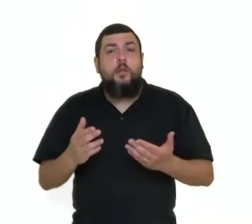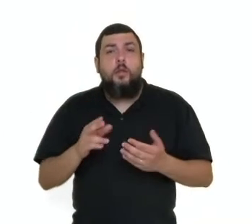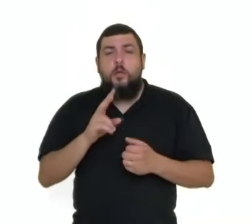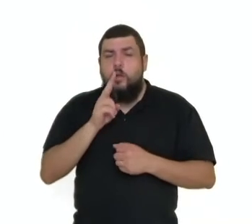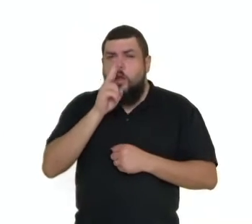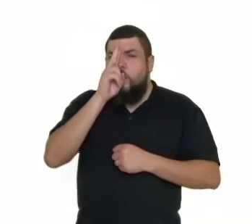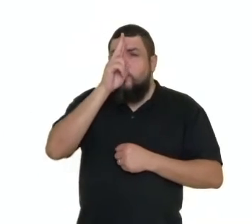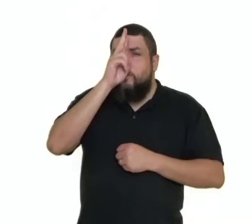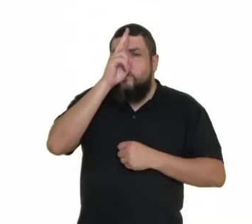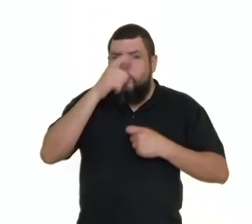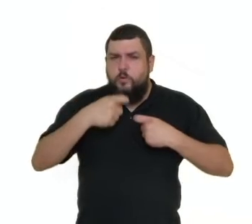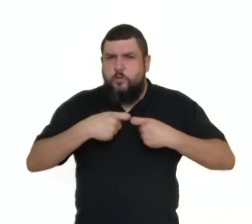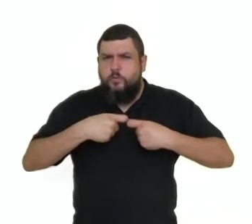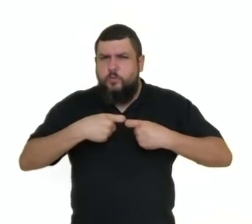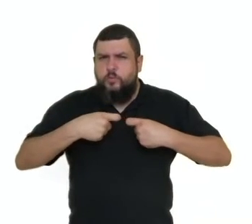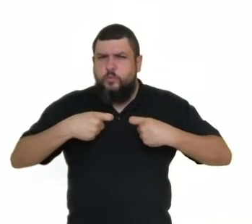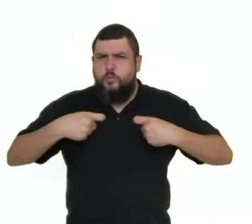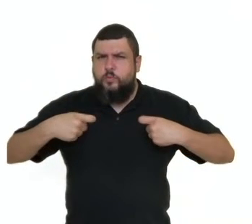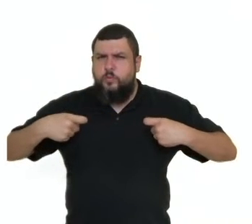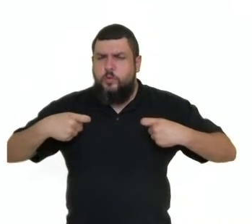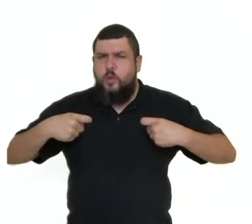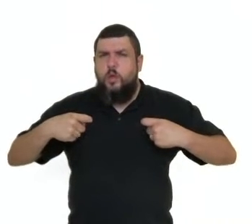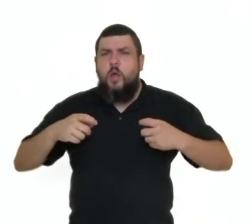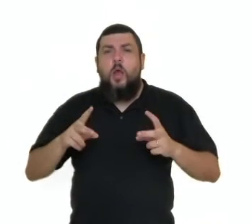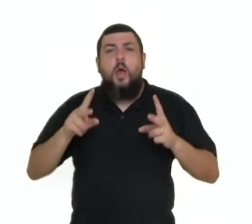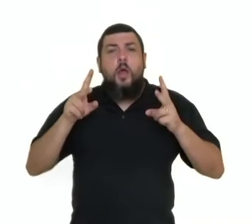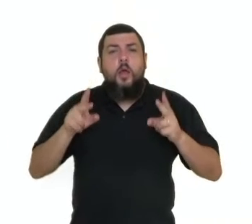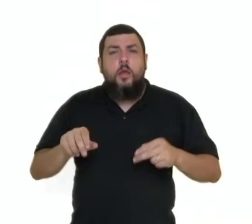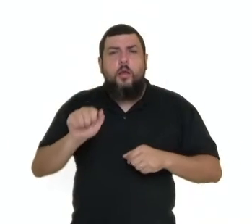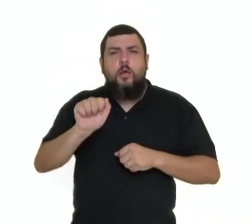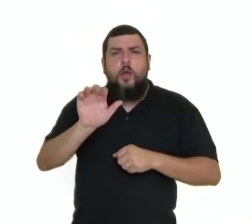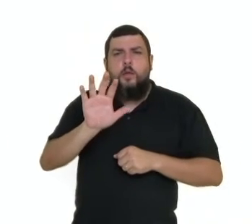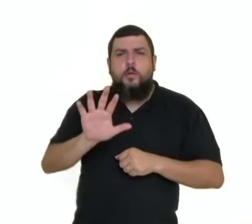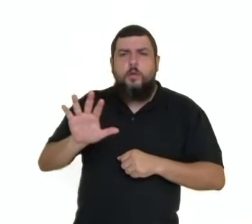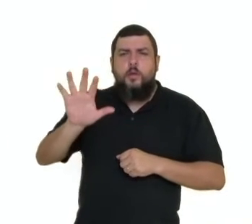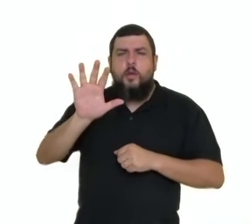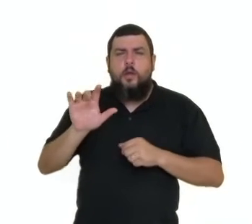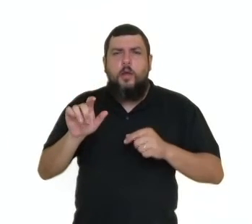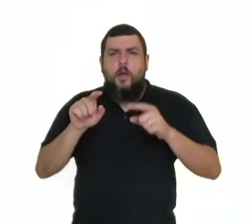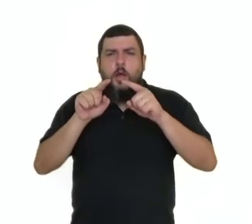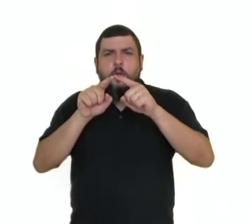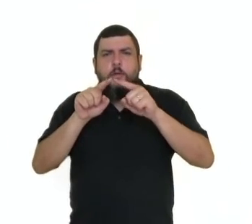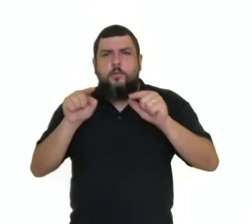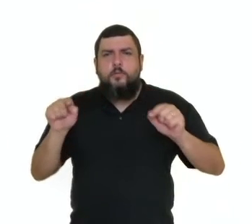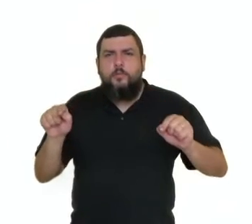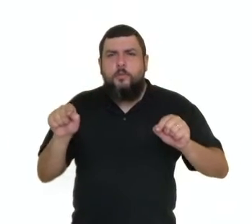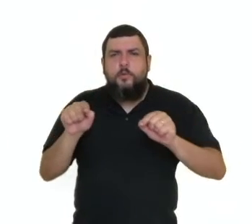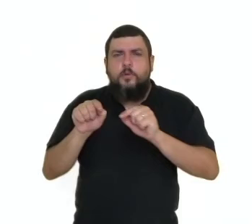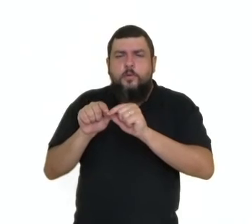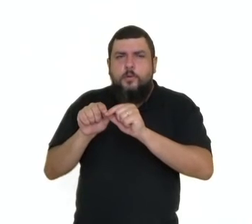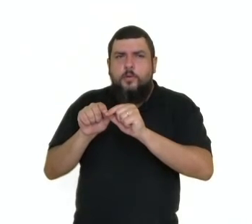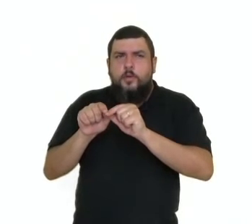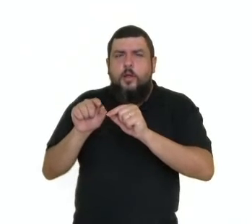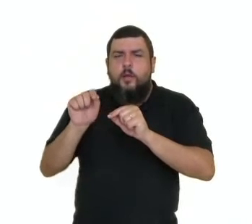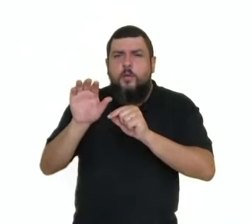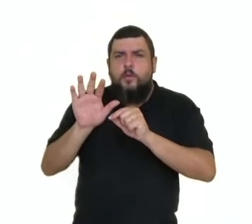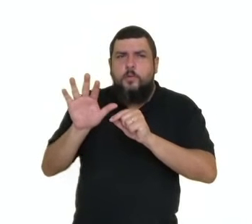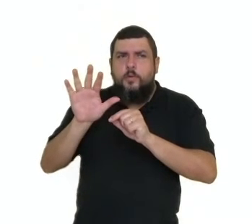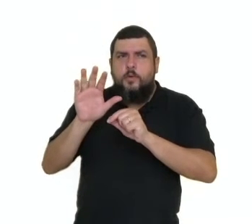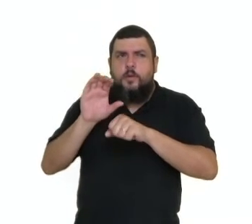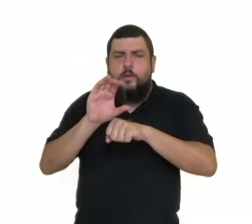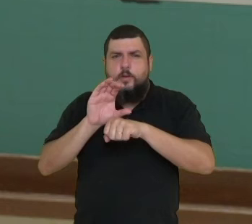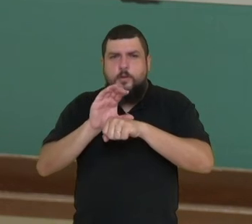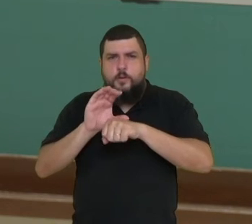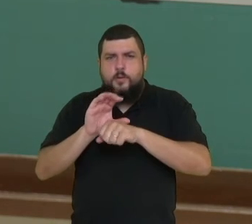ao valor da área do triângulo, né, do triângulo retângulo formado ali, marcado em cinza por esse gráfico. Por que eu posso fazer